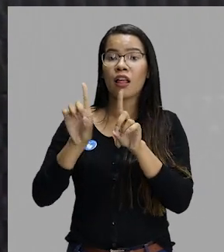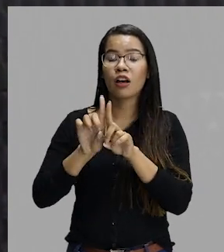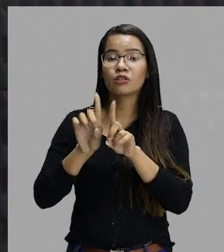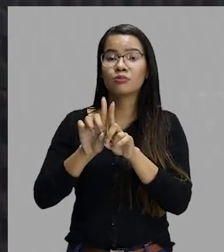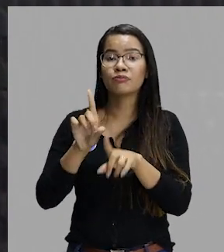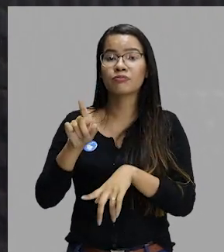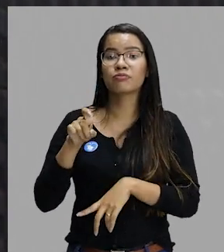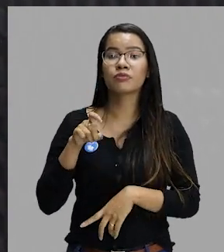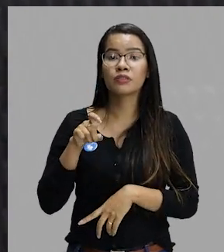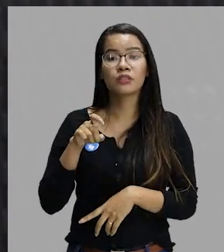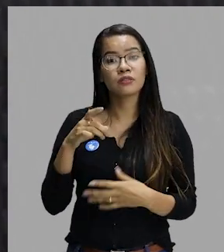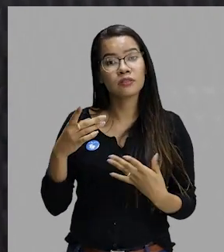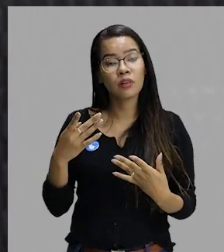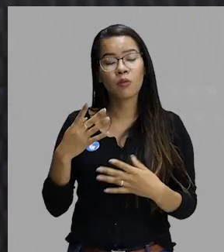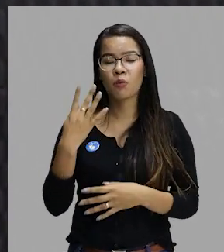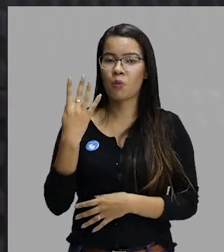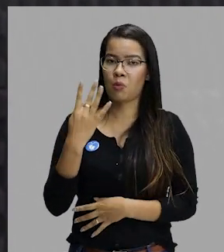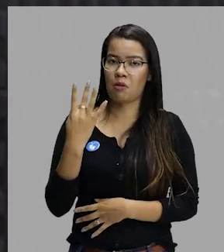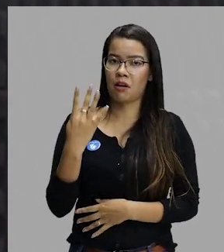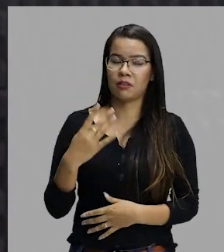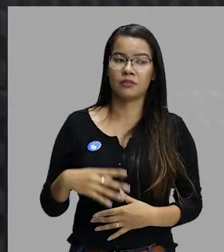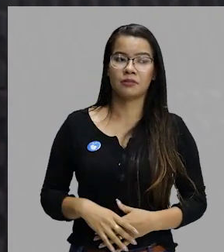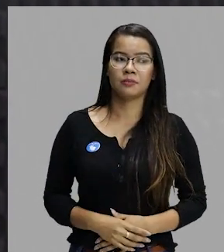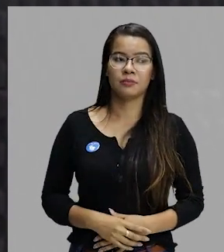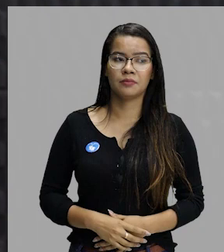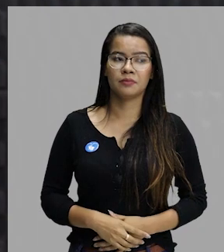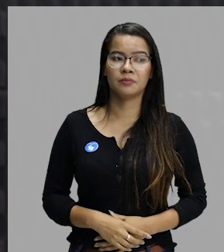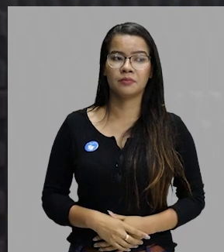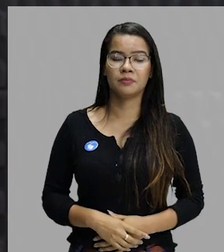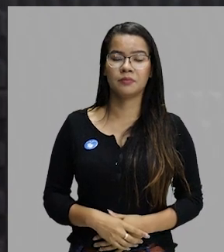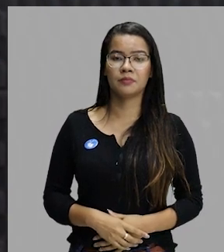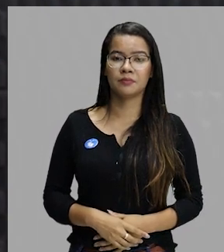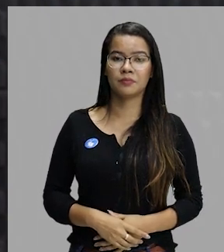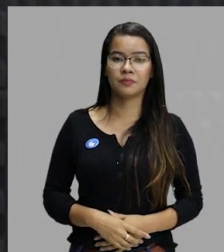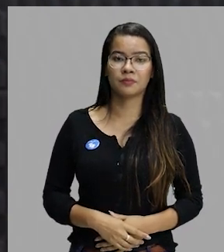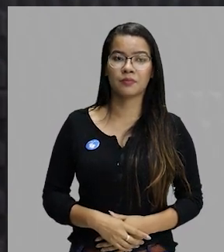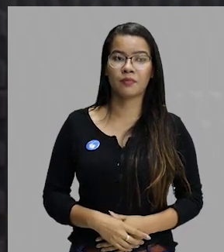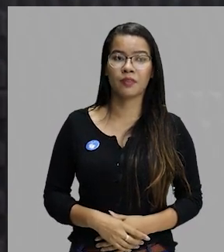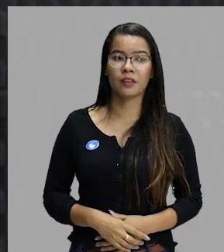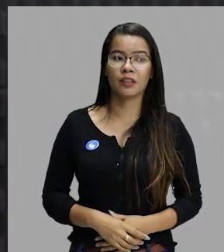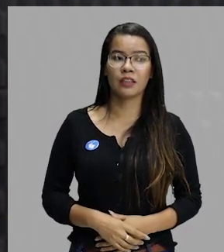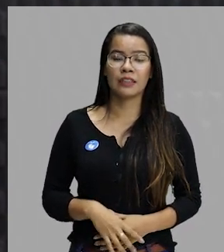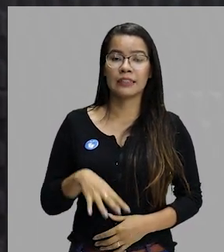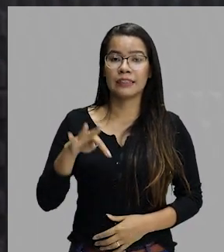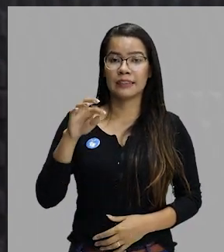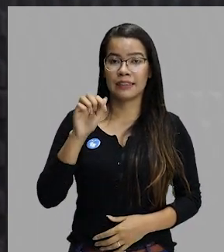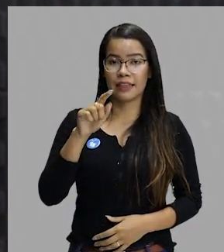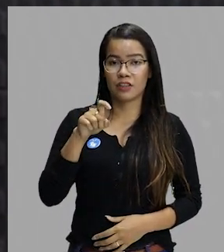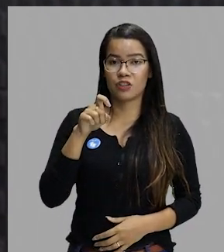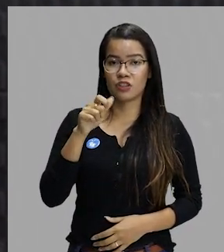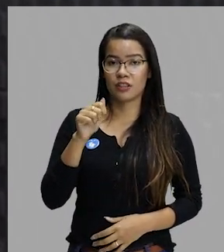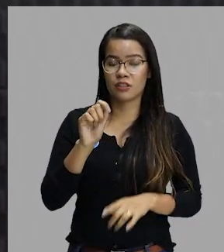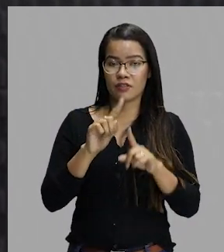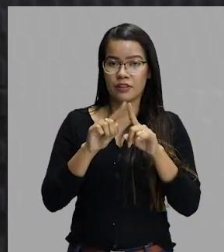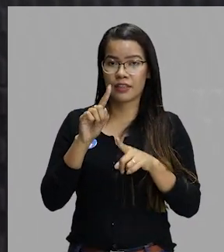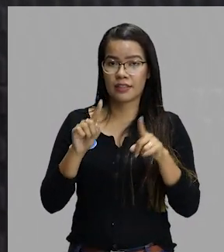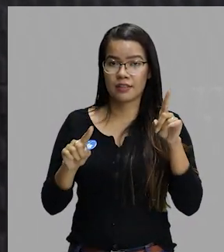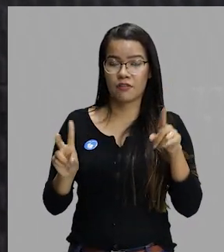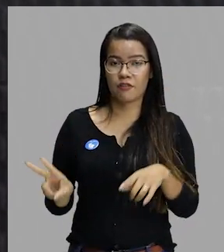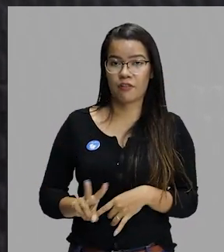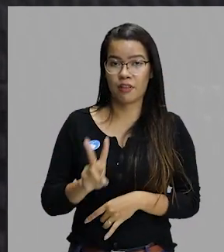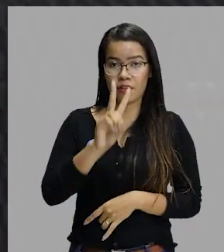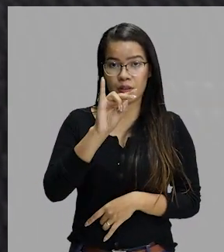aqui é o 4, né? A gente vai chamar de coeficiente a, vamos falar desse cara depois, né? Ele é chamado de taxa de variação, um valor bastante